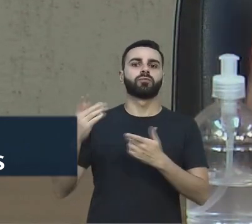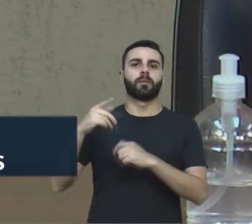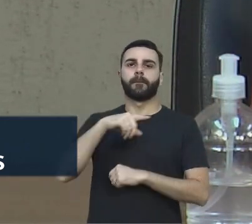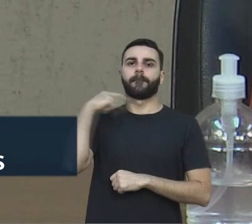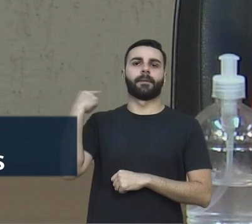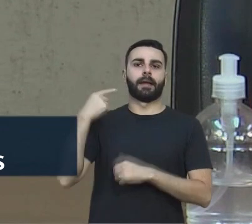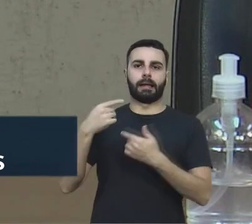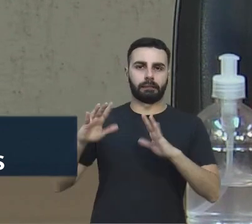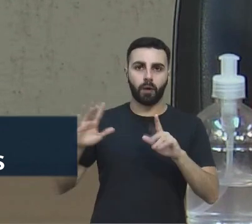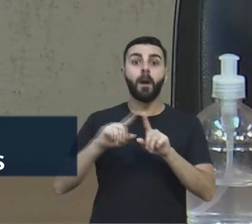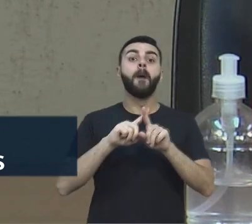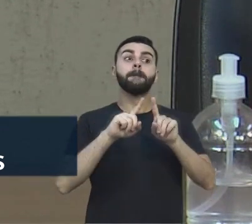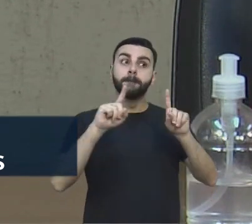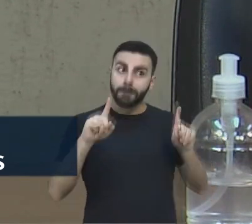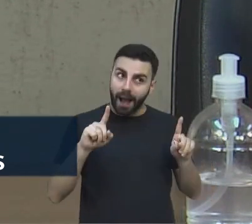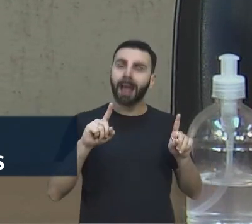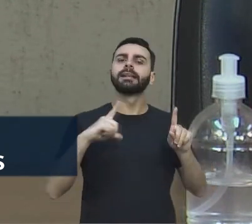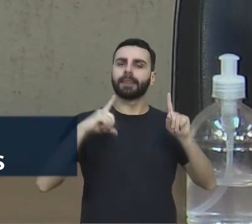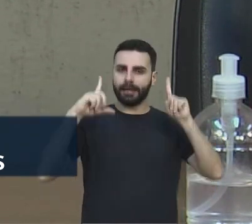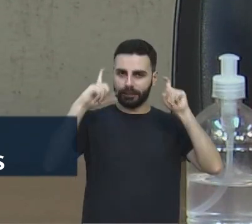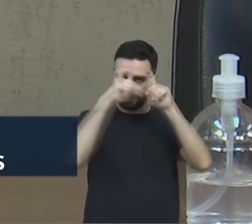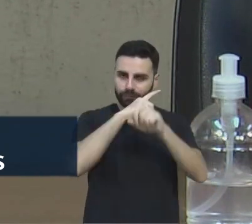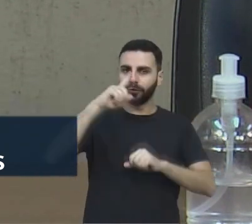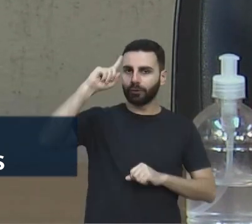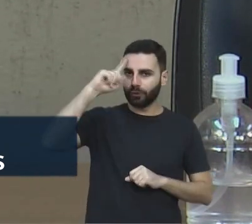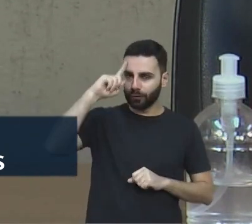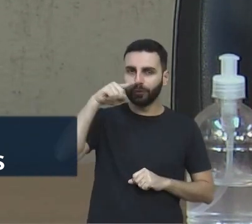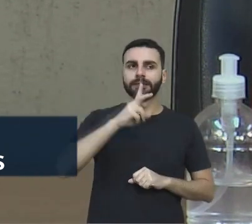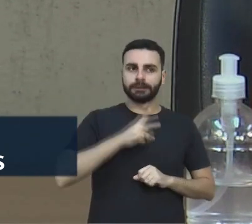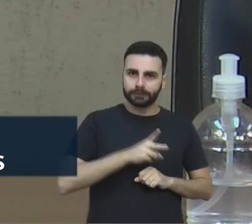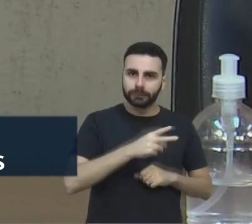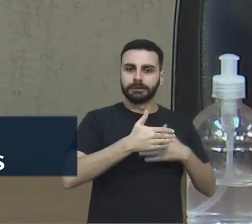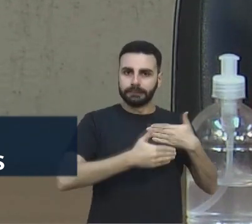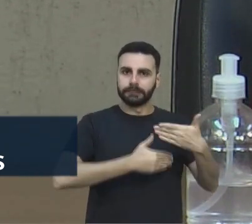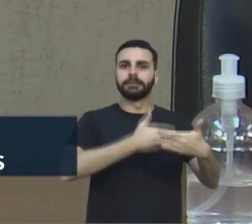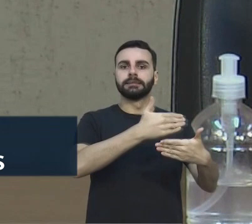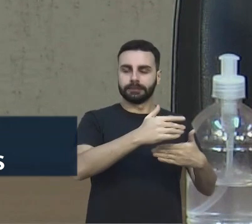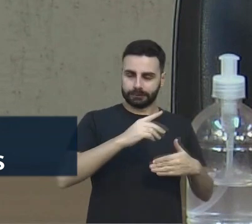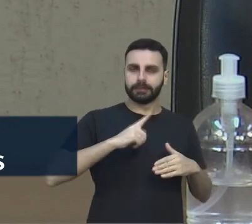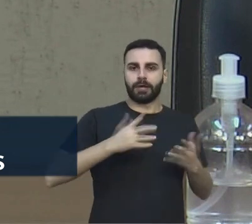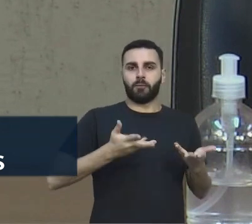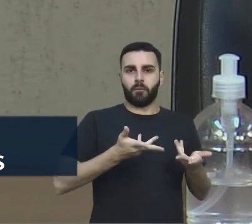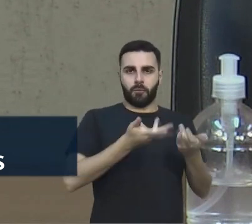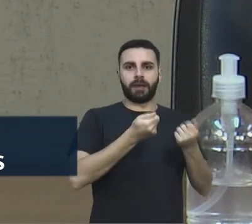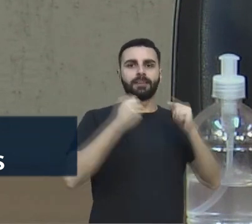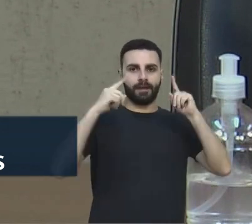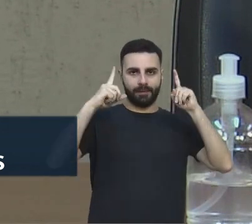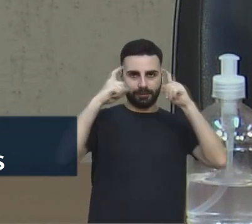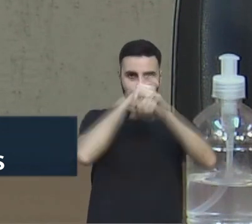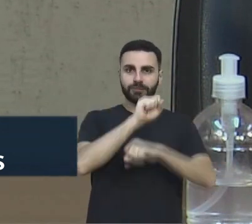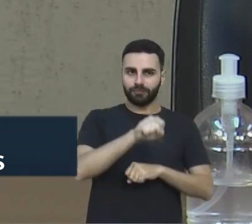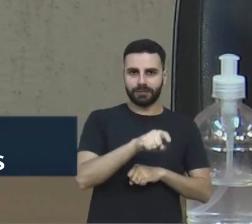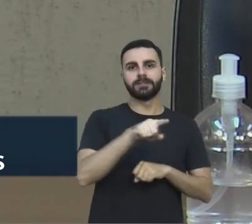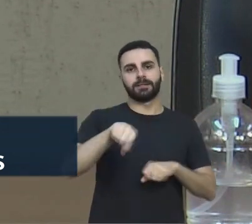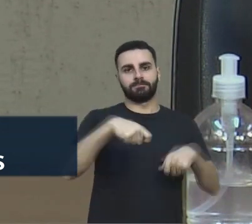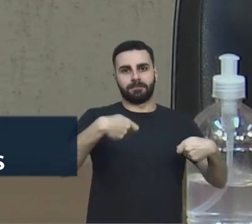vencidas mas nós temos uma luta diária para manter o lar com a qualidade que os nossos